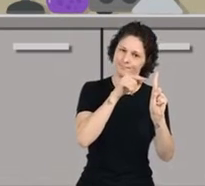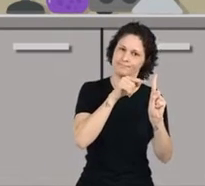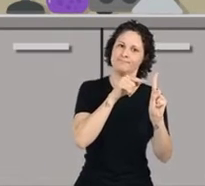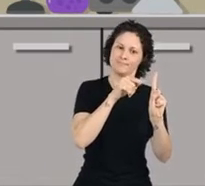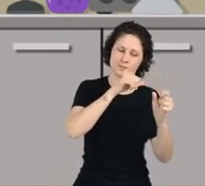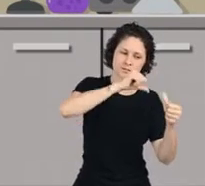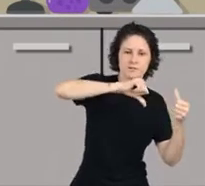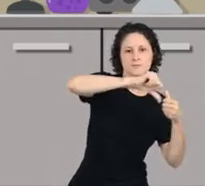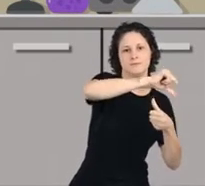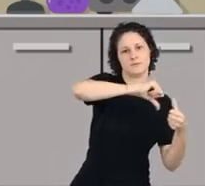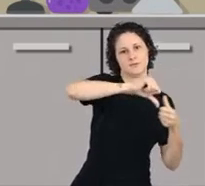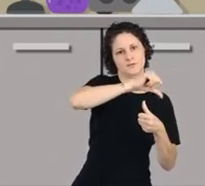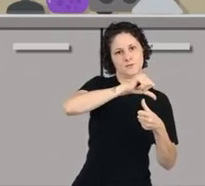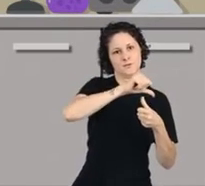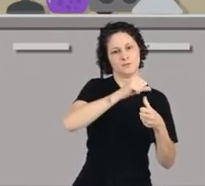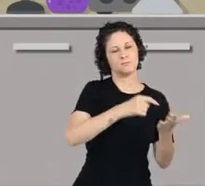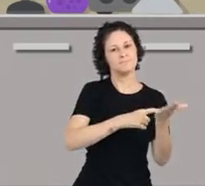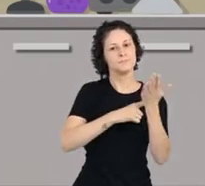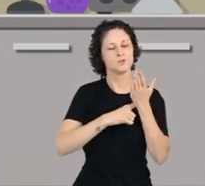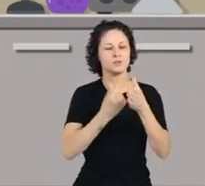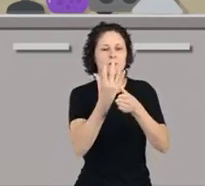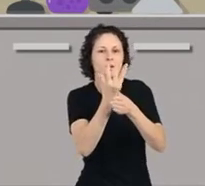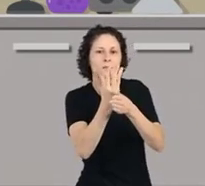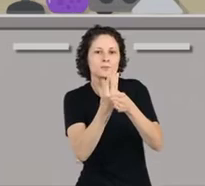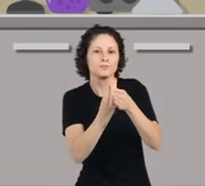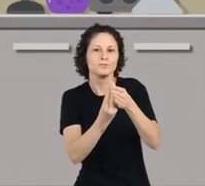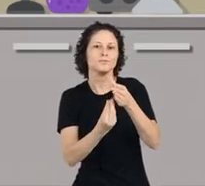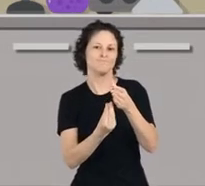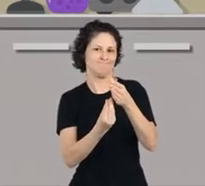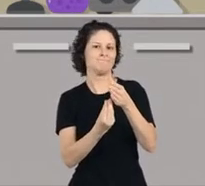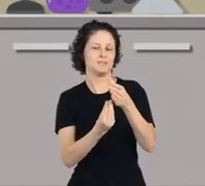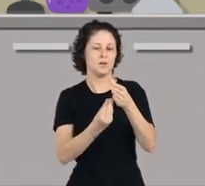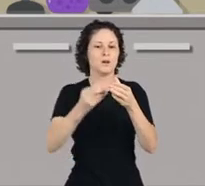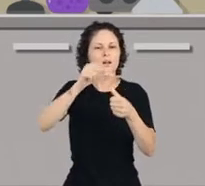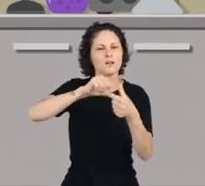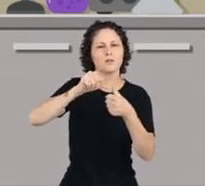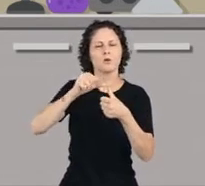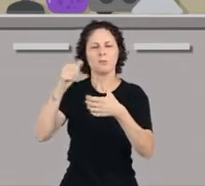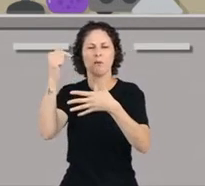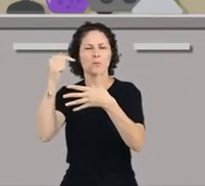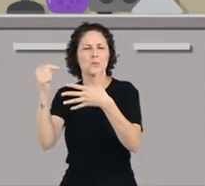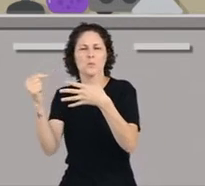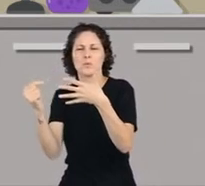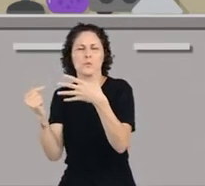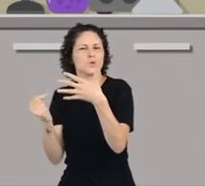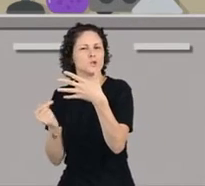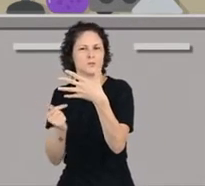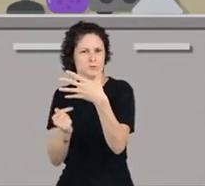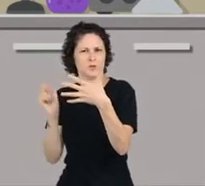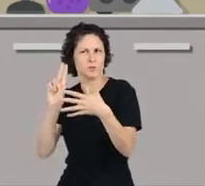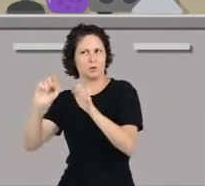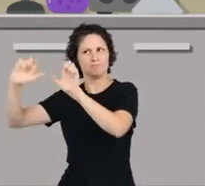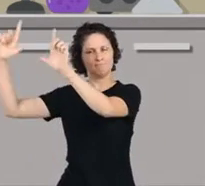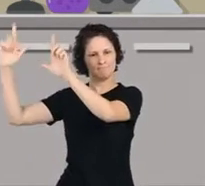de vaporização e liquefação, onde são obtidos vários tipos de produtos, como o tolueno, o eteno